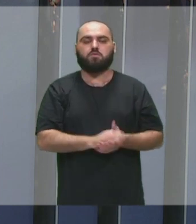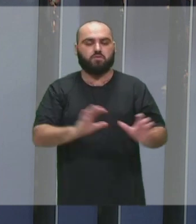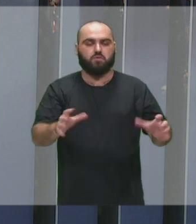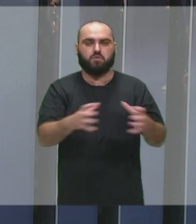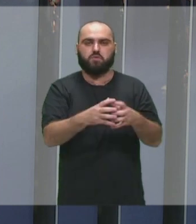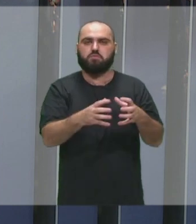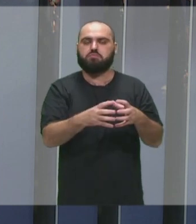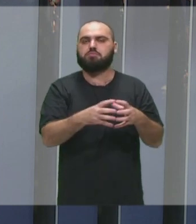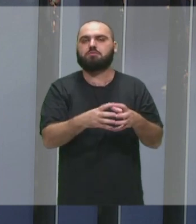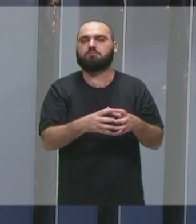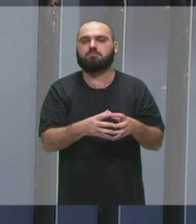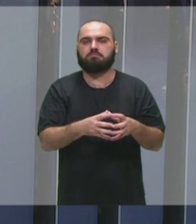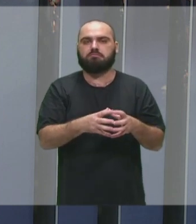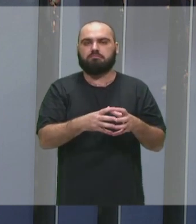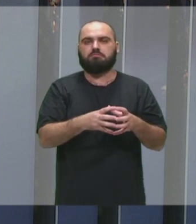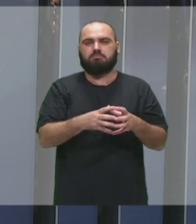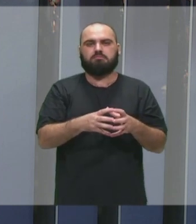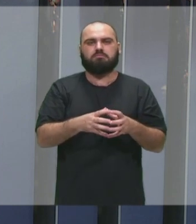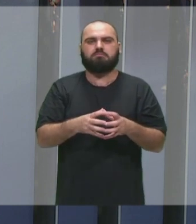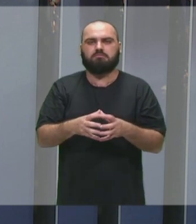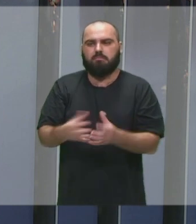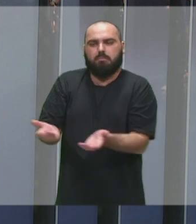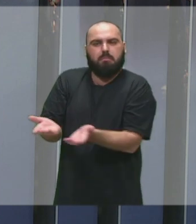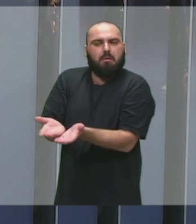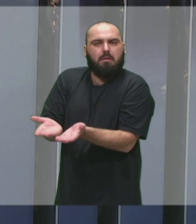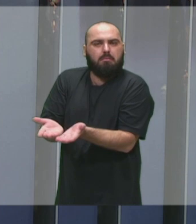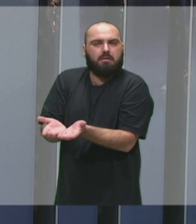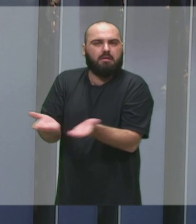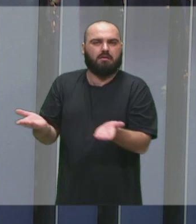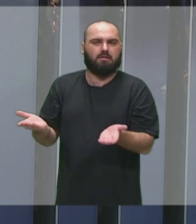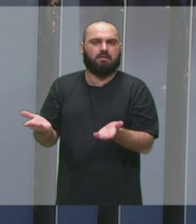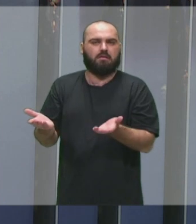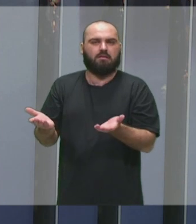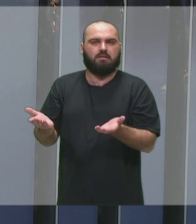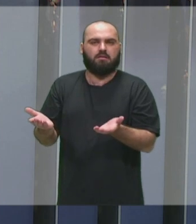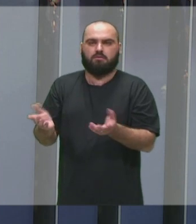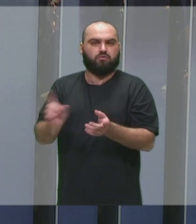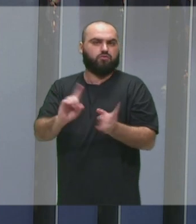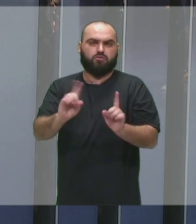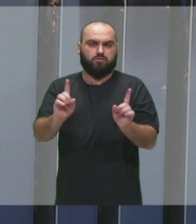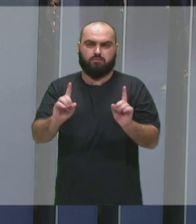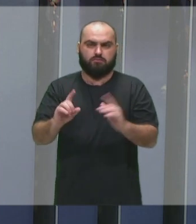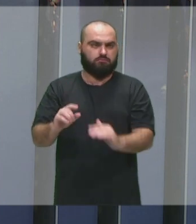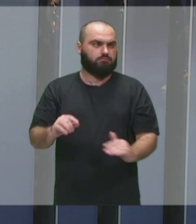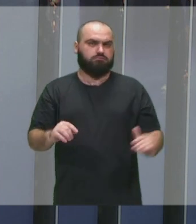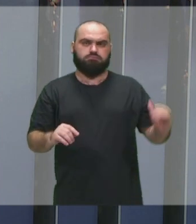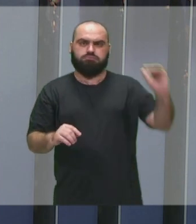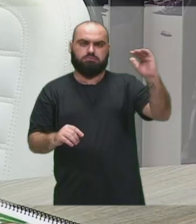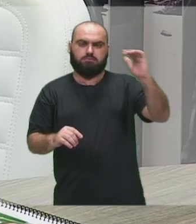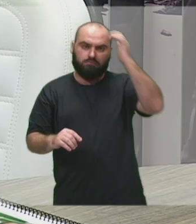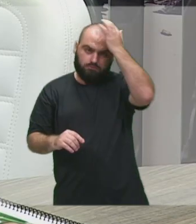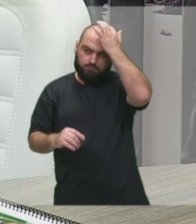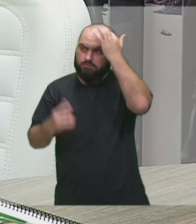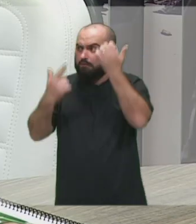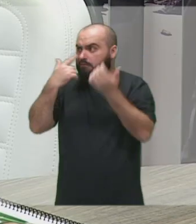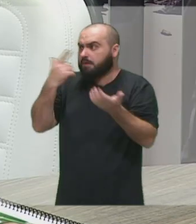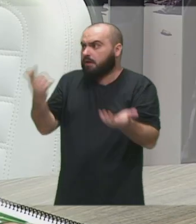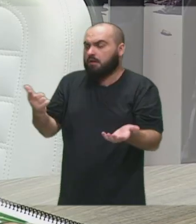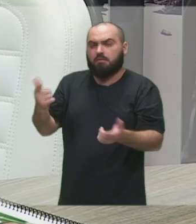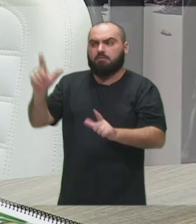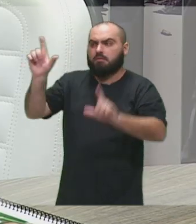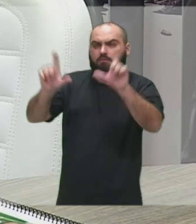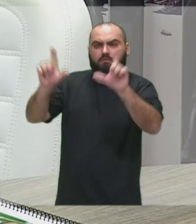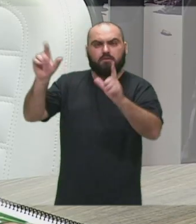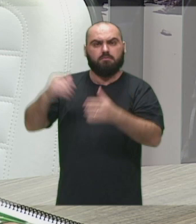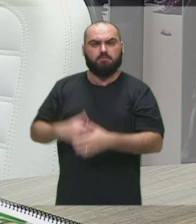classes menos abastadas, né, das classes mais carentes, mas não. Ela está em todas as famílias. A gente vê os noticiários, né? A